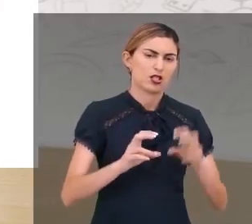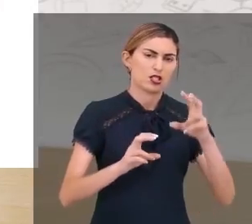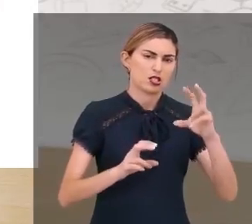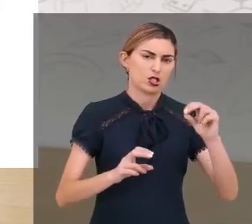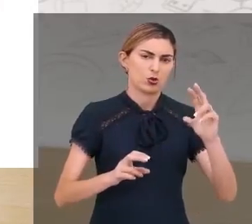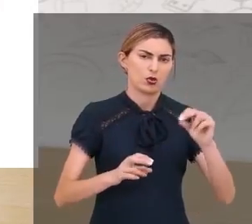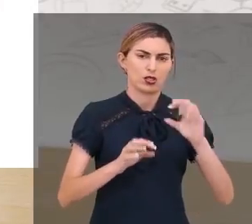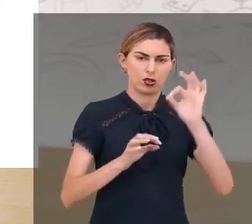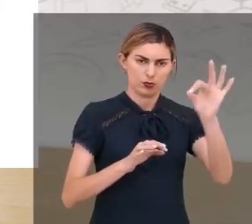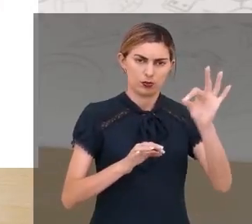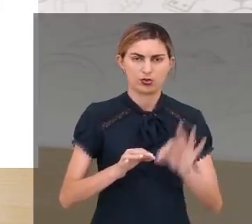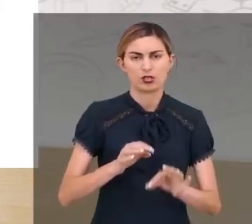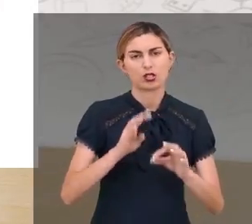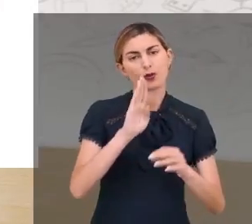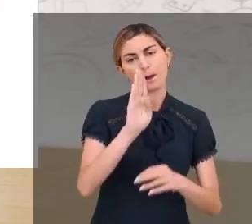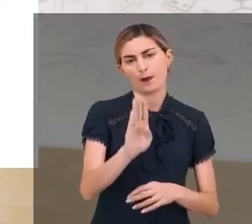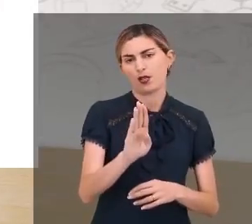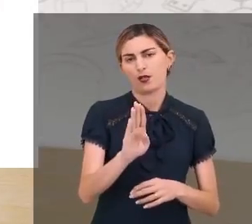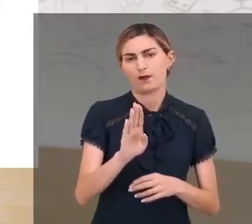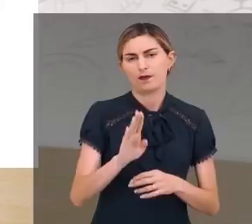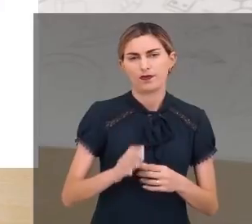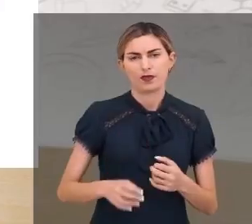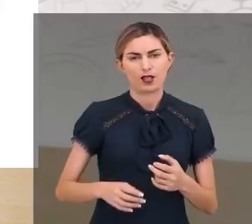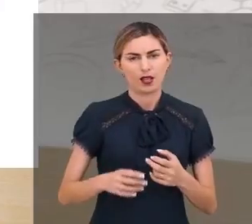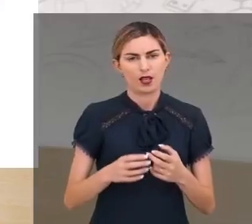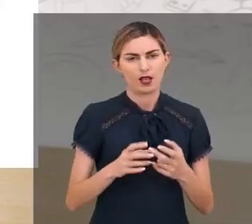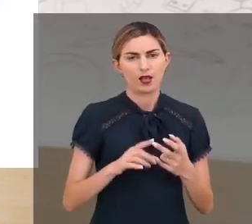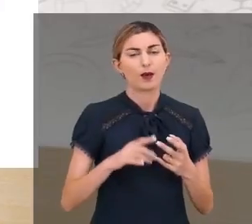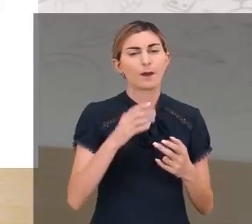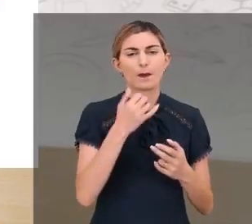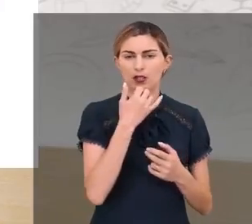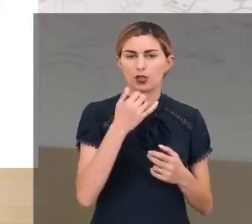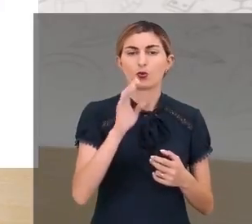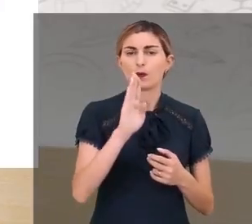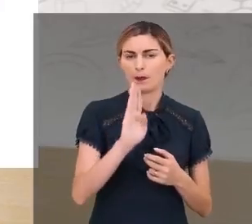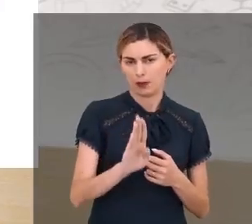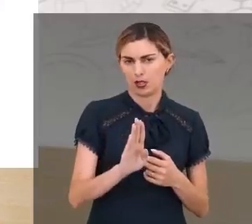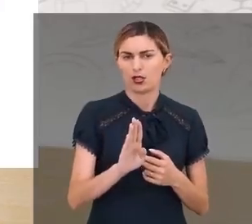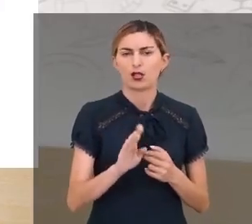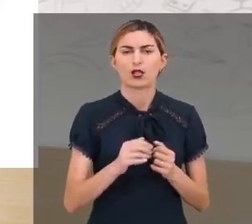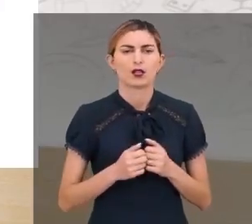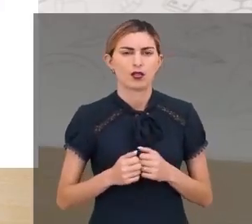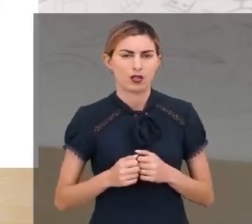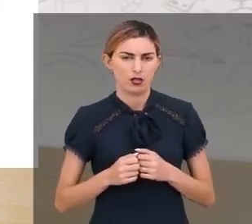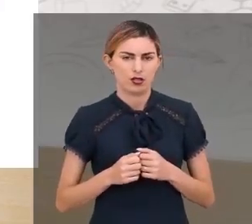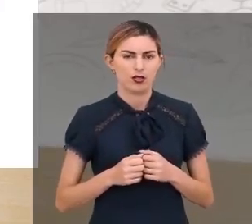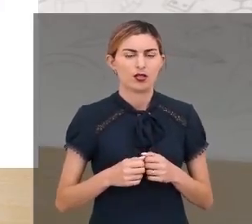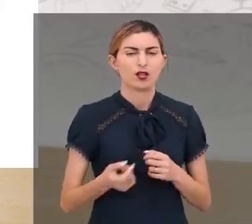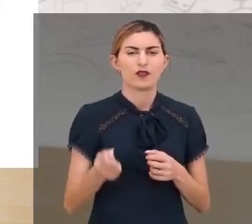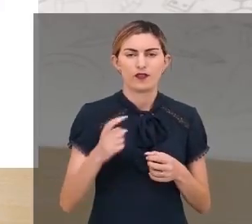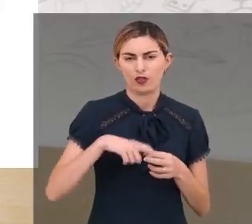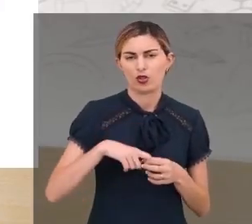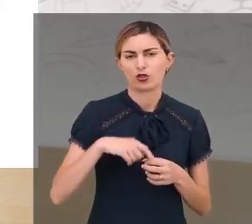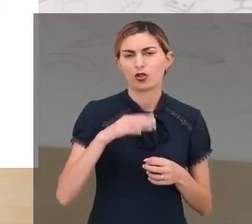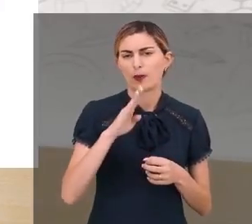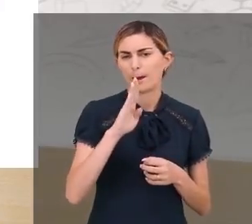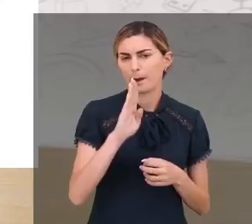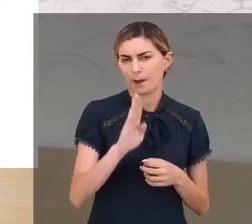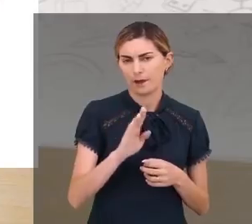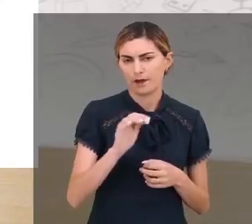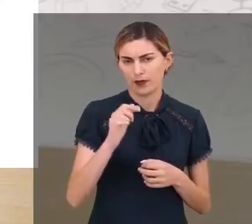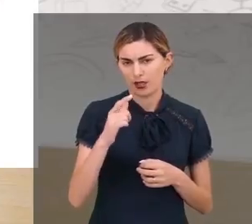curva C e 50% para os itens de curva C. Perdão, houve um pequeno equívoco aí,